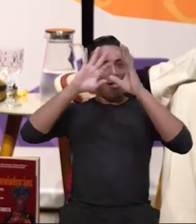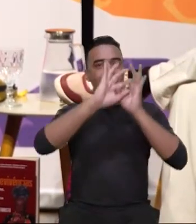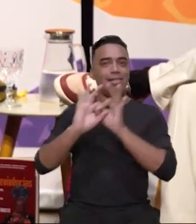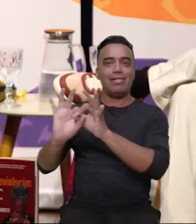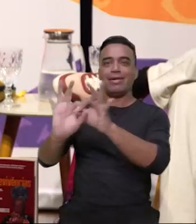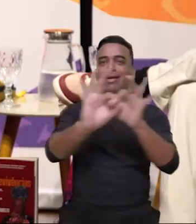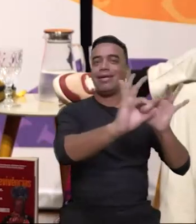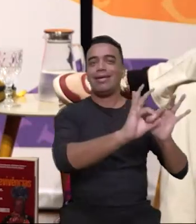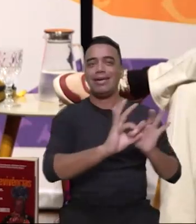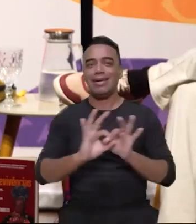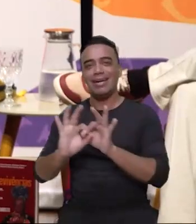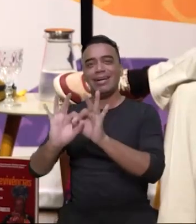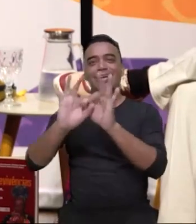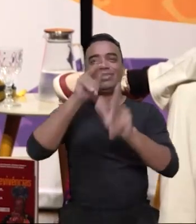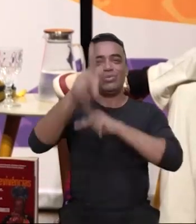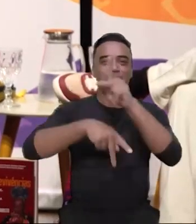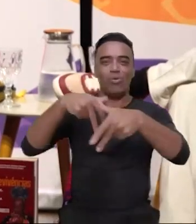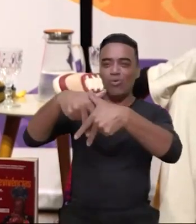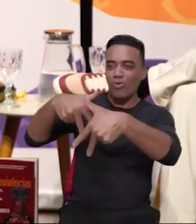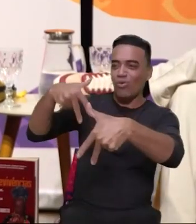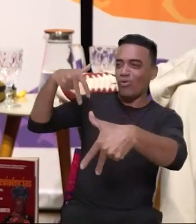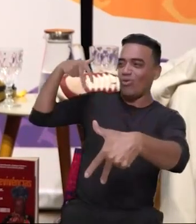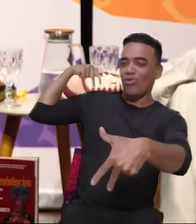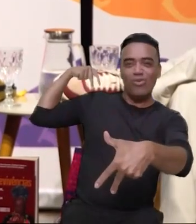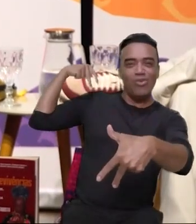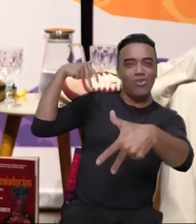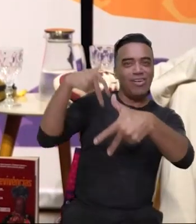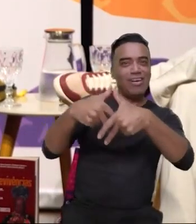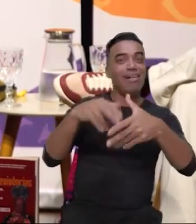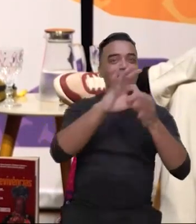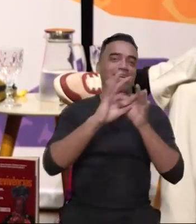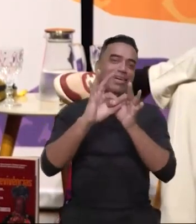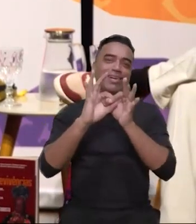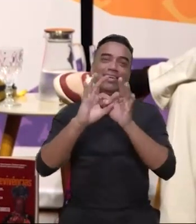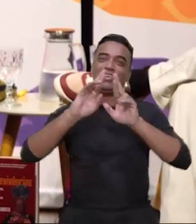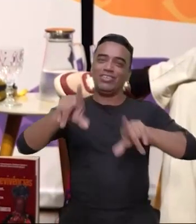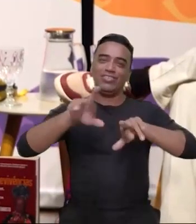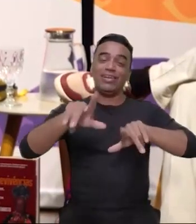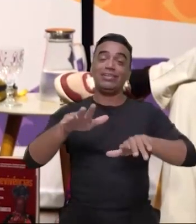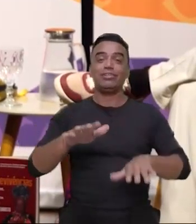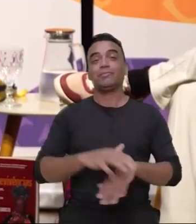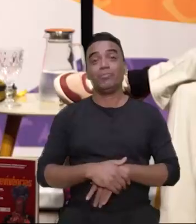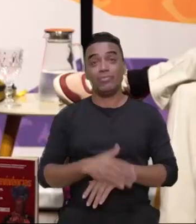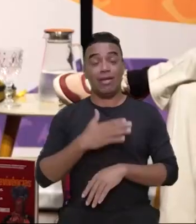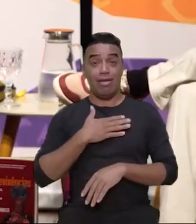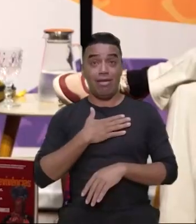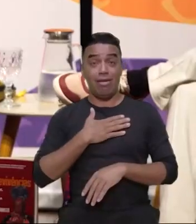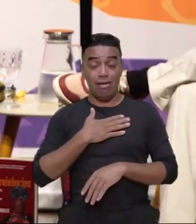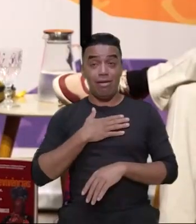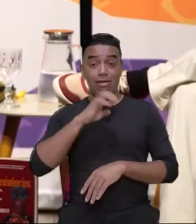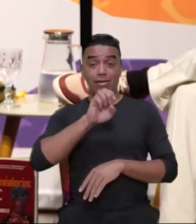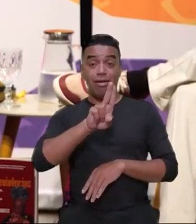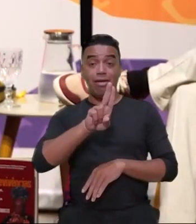em constante relação com a história da comunidade. Então, é um eu